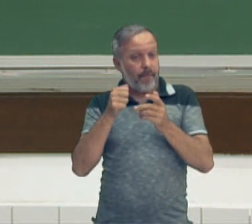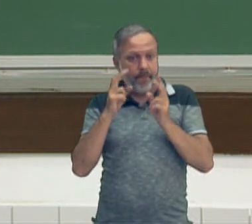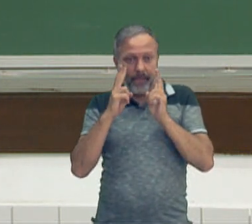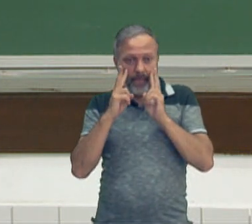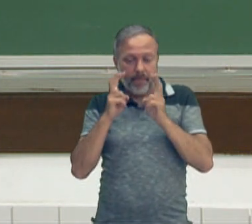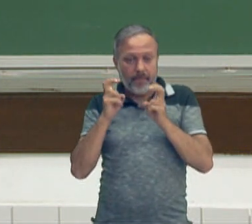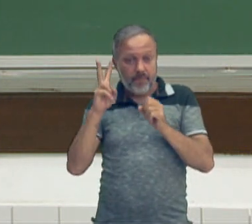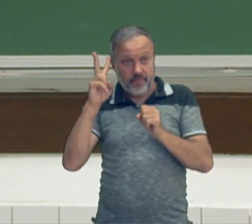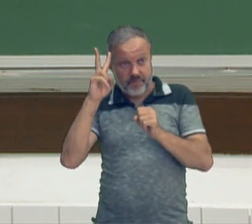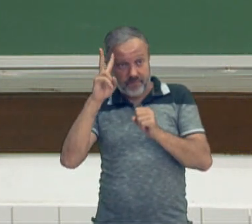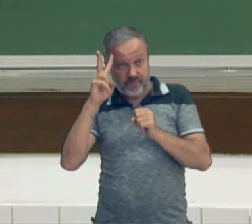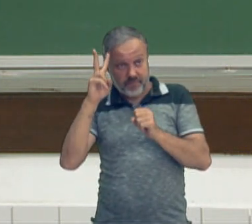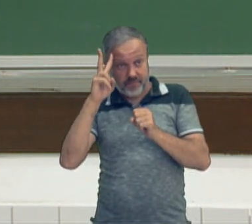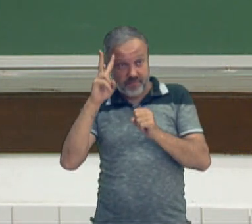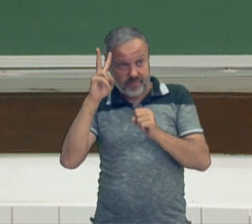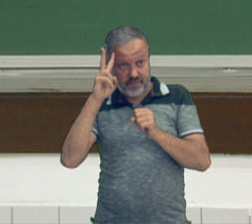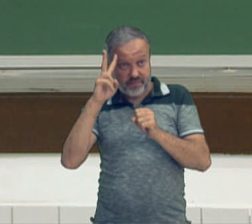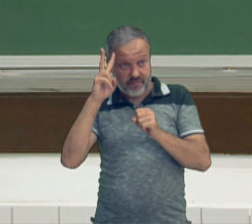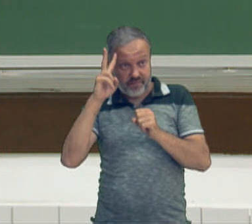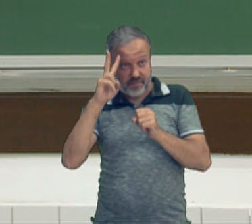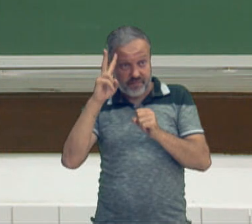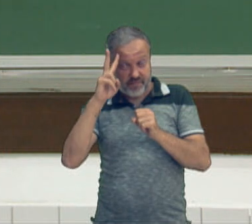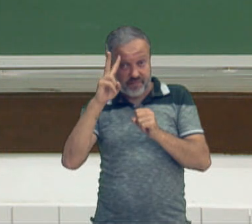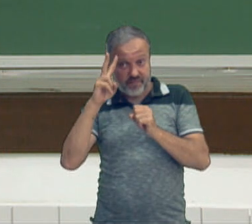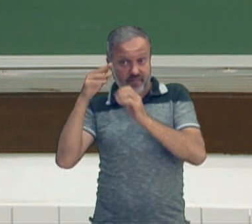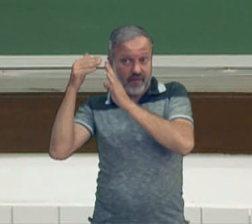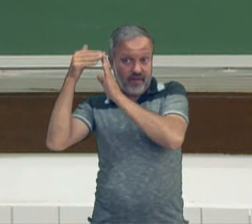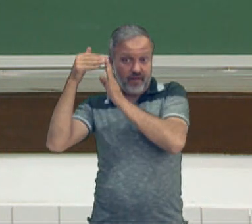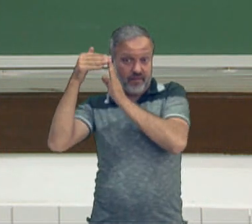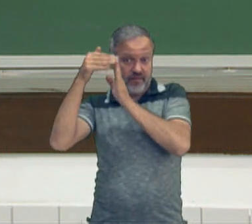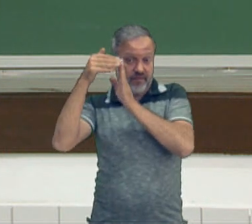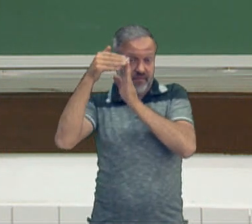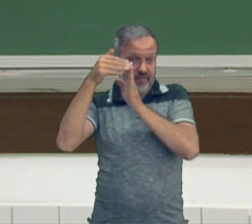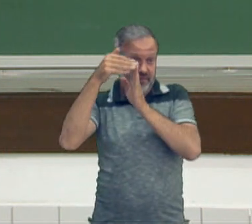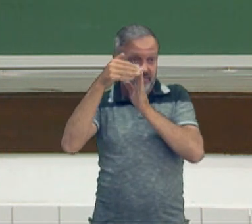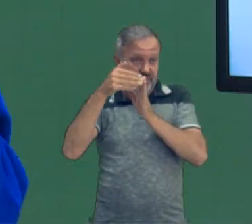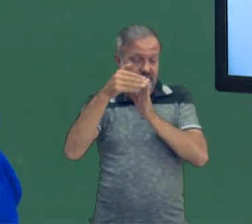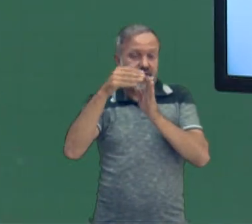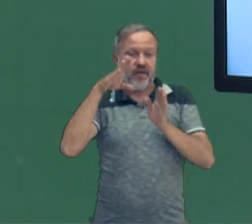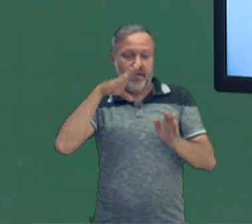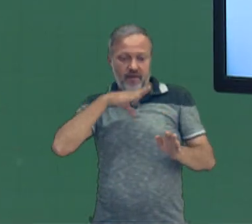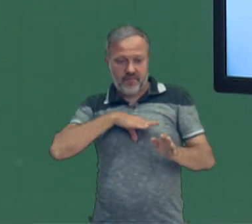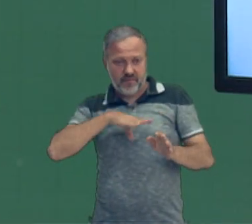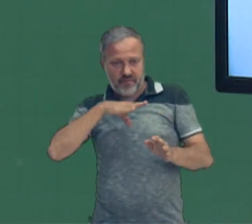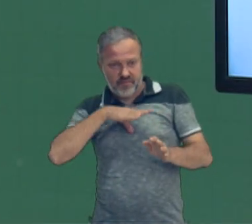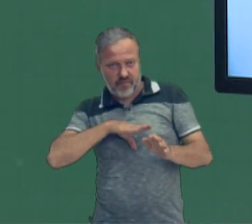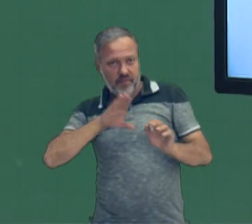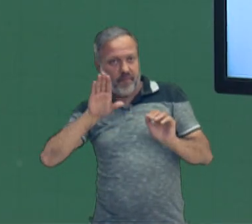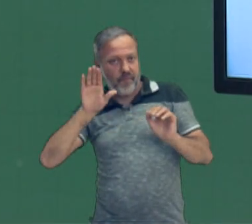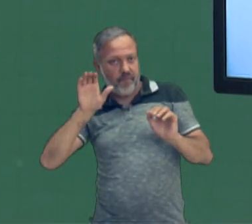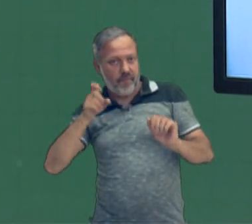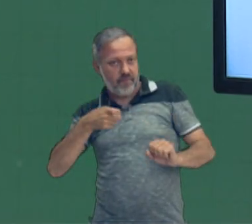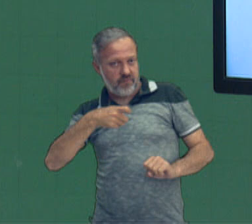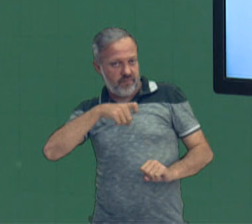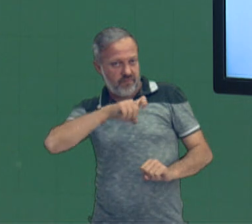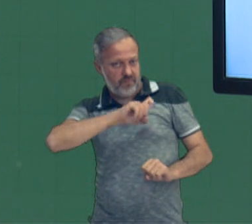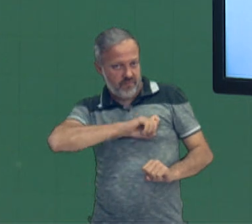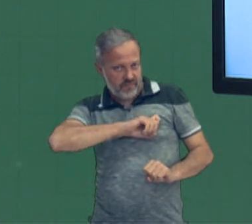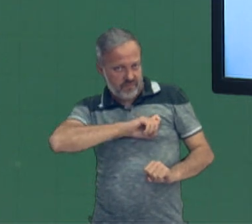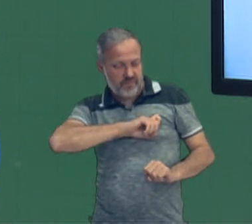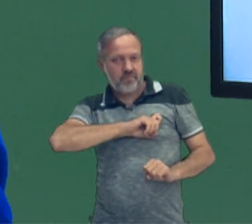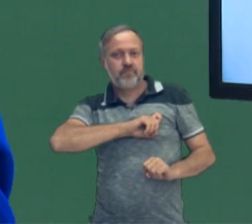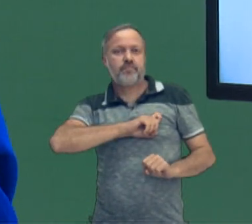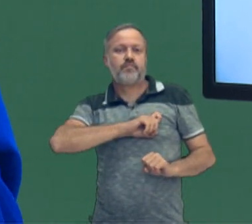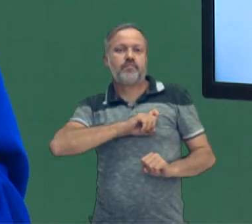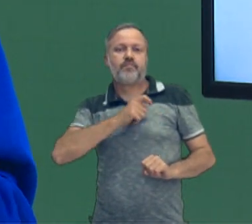você lembrar, e com essa ascensão aí da classe da burguesia, Portugal, Espanha e Inglaterra, eles começam a focar aonde?